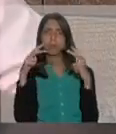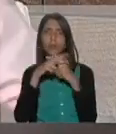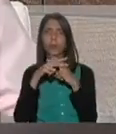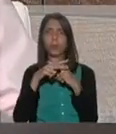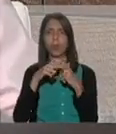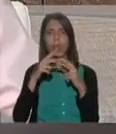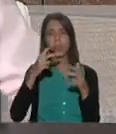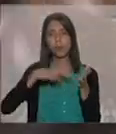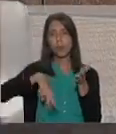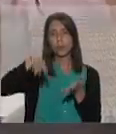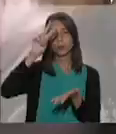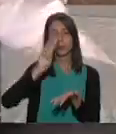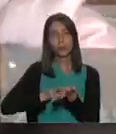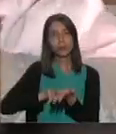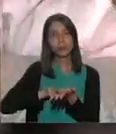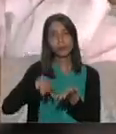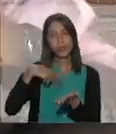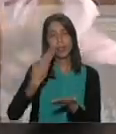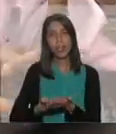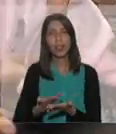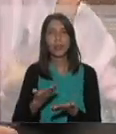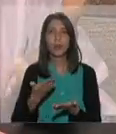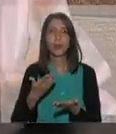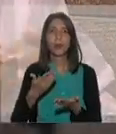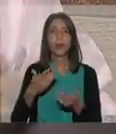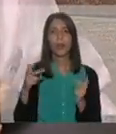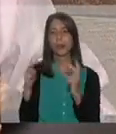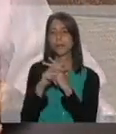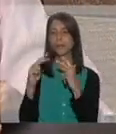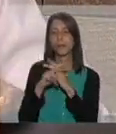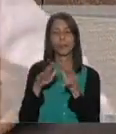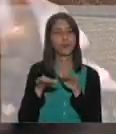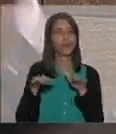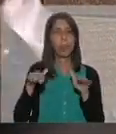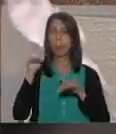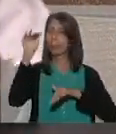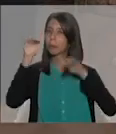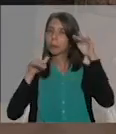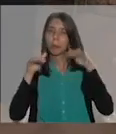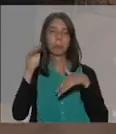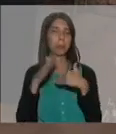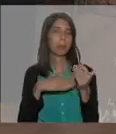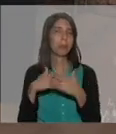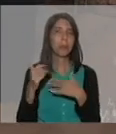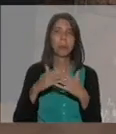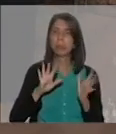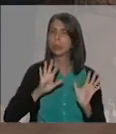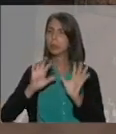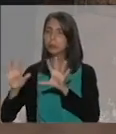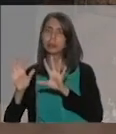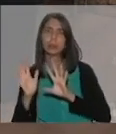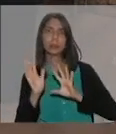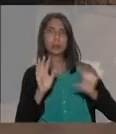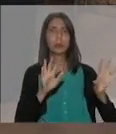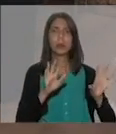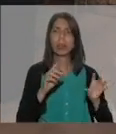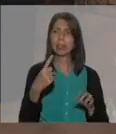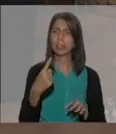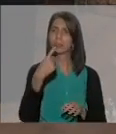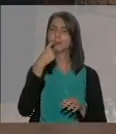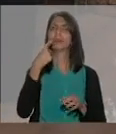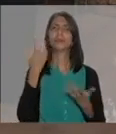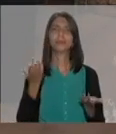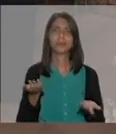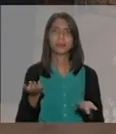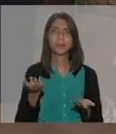por cima. Quando ele foi se defender, eu peguei por baixo e joguei ele no chão. Joguei ele no chão, aí briga no chão não tem tamanho. Empurra daqui,